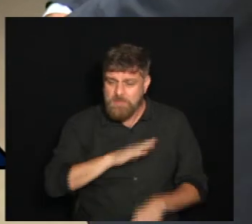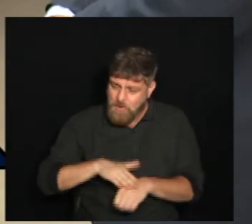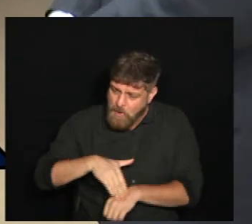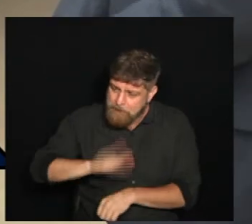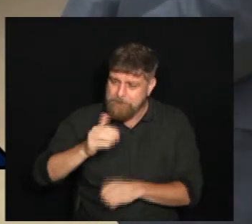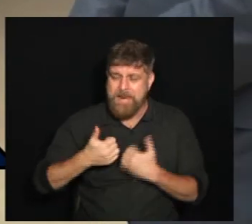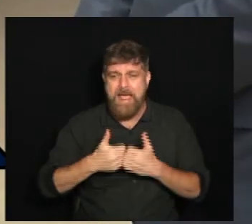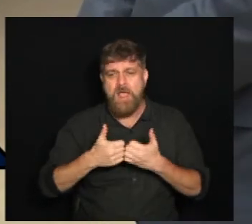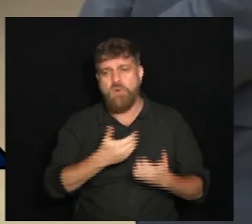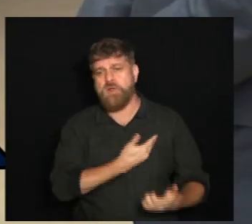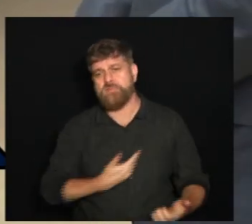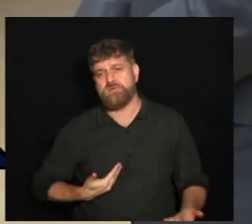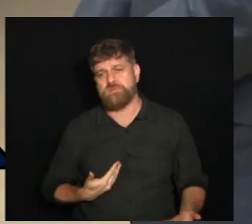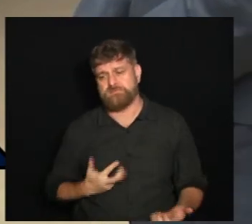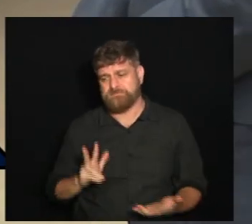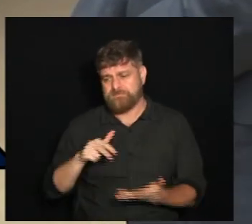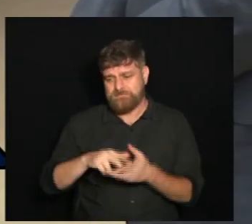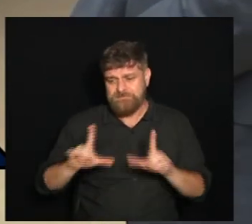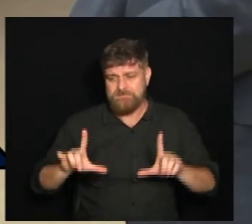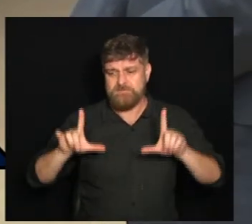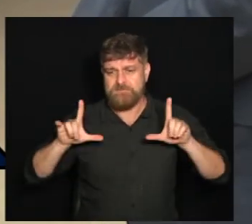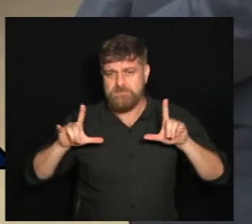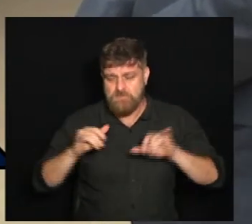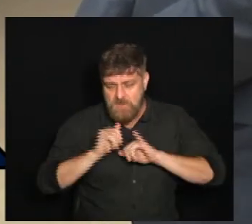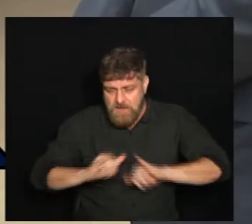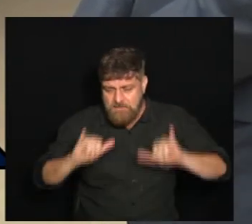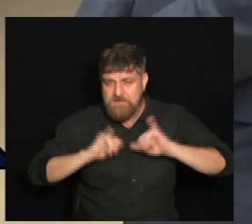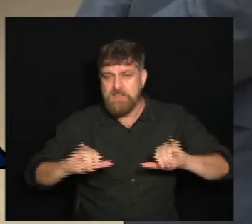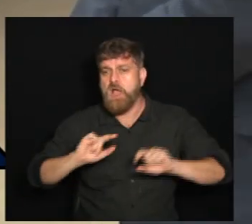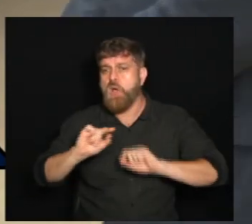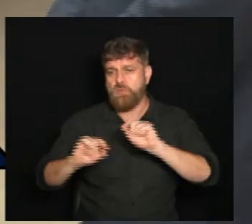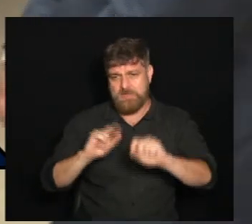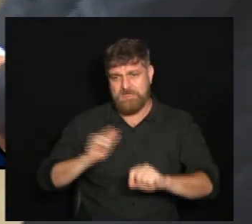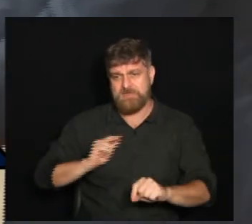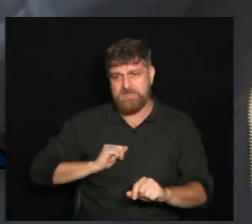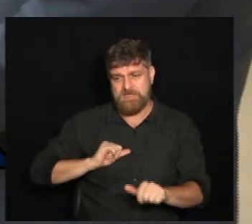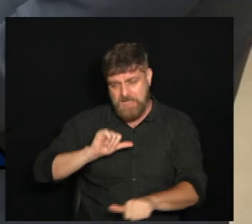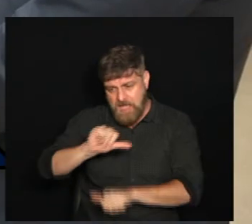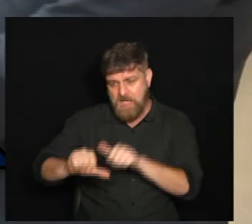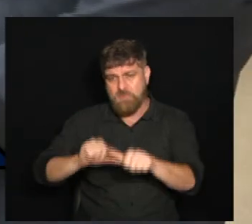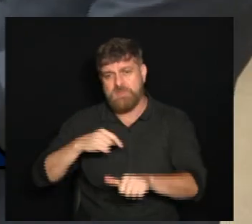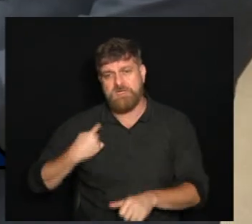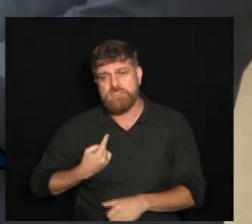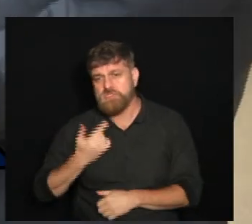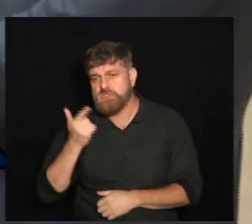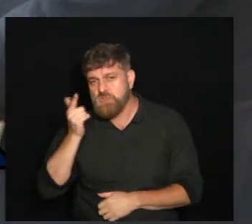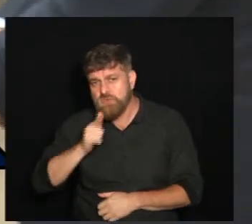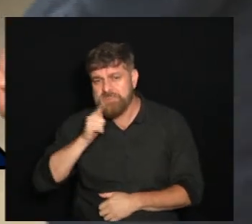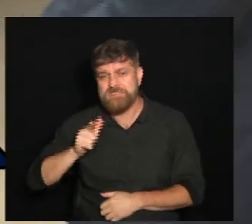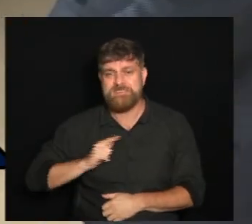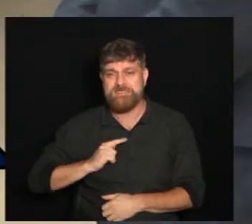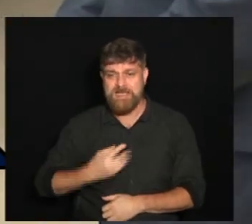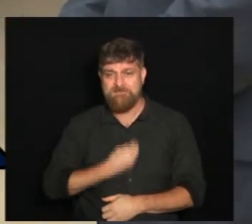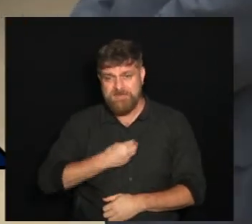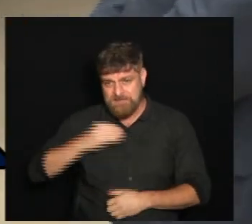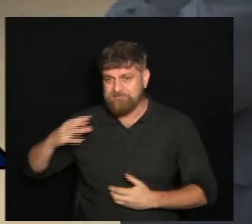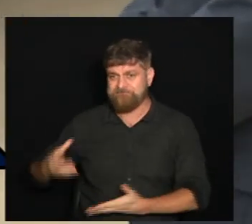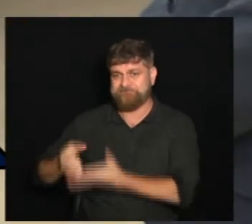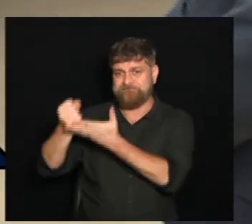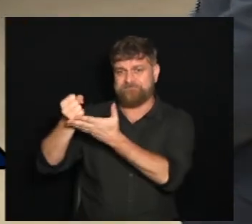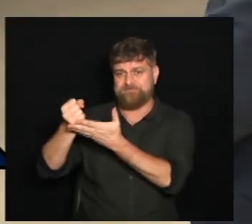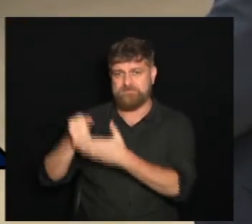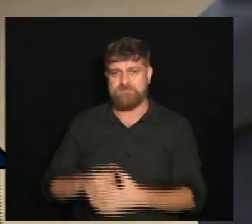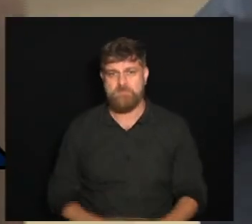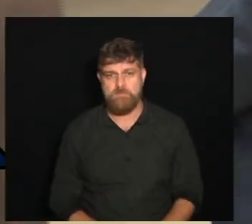aí e quem sabe, aí fazer com que haja essa transformação aí, nós possamos preservar mais vidas, senhor presidente. Obrigado,